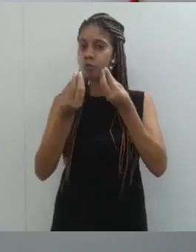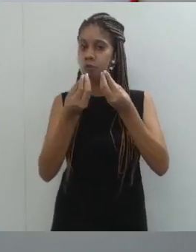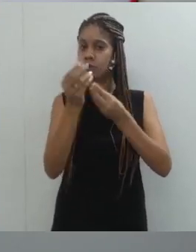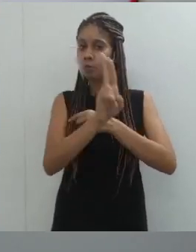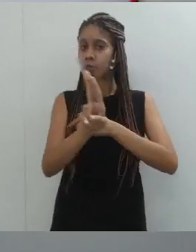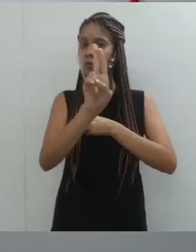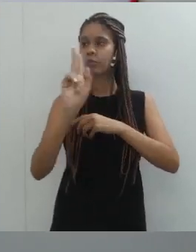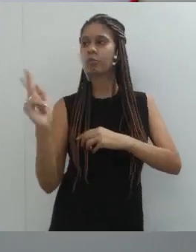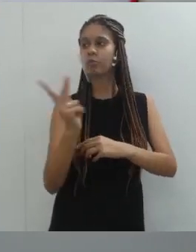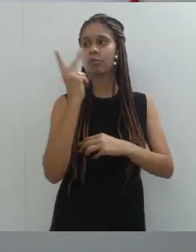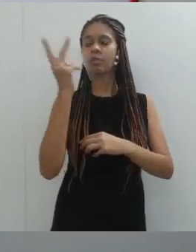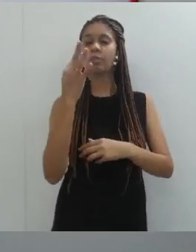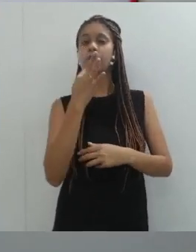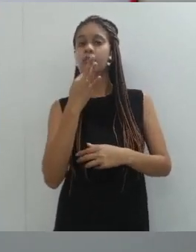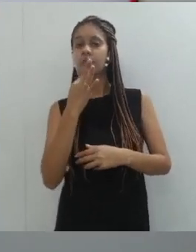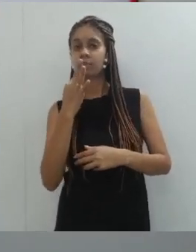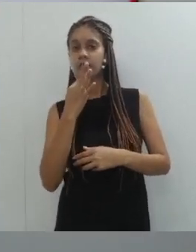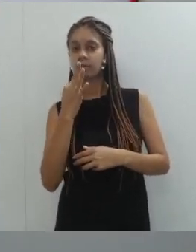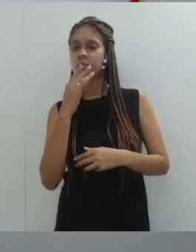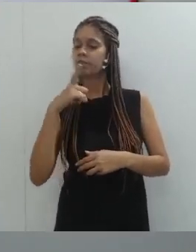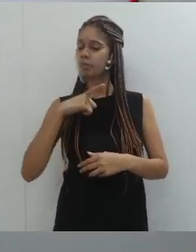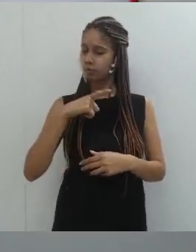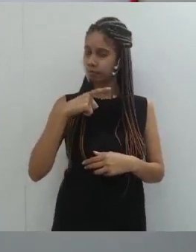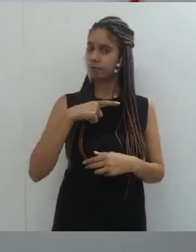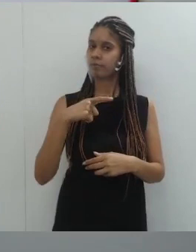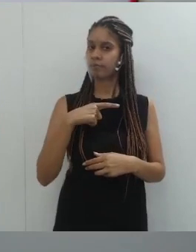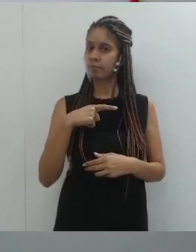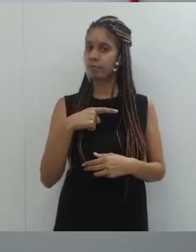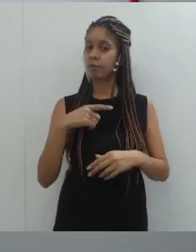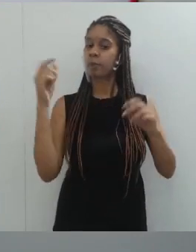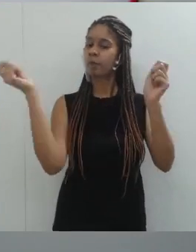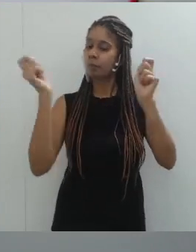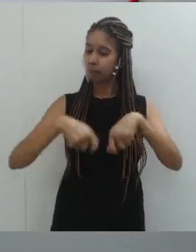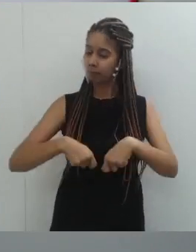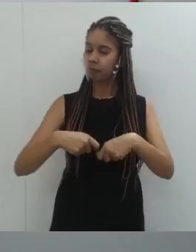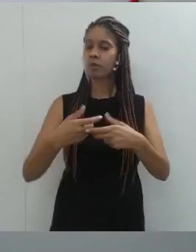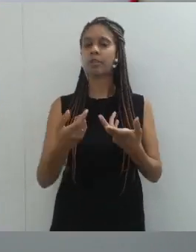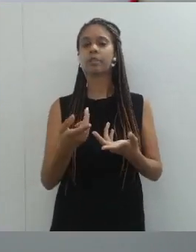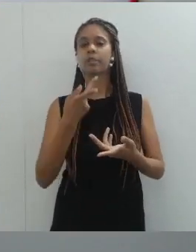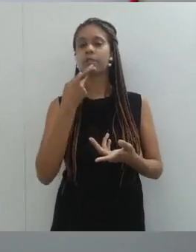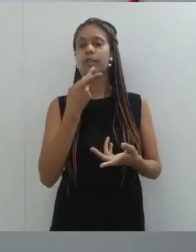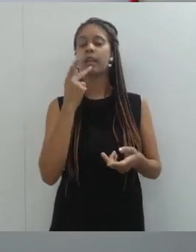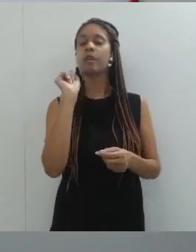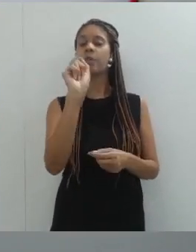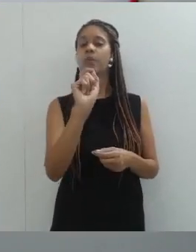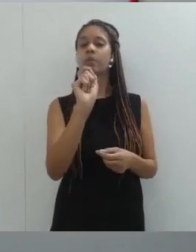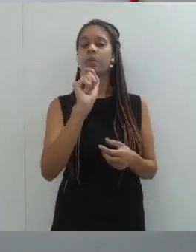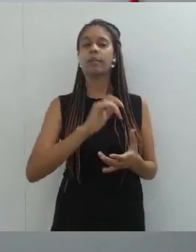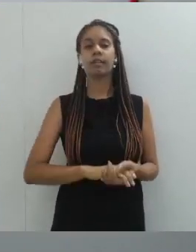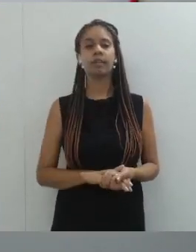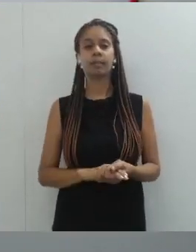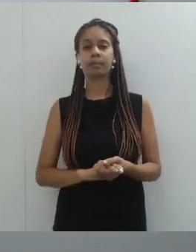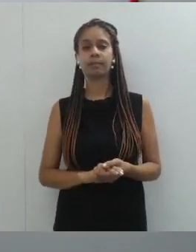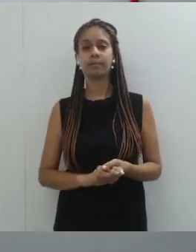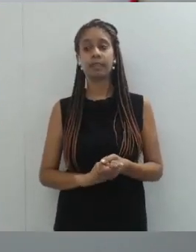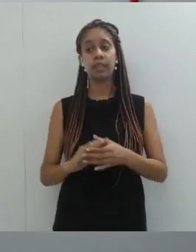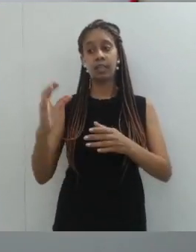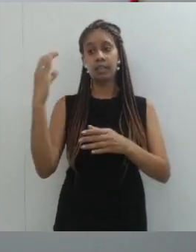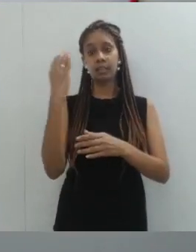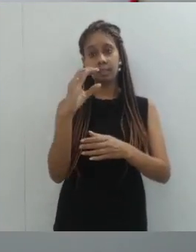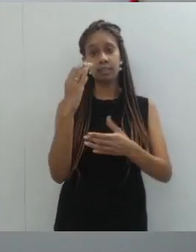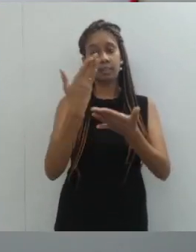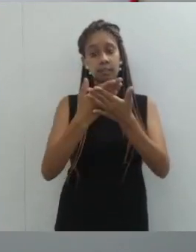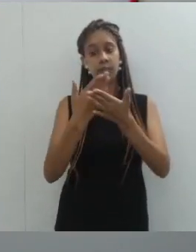possui. Por isso, pode-se dizer que a história é a ciência que estuda o passado e também